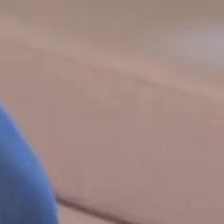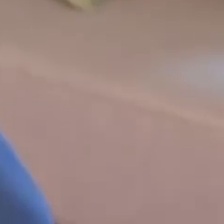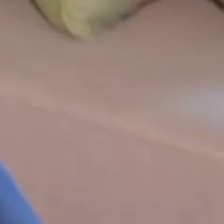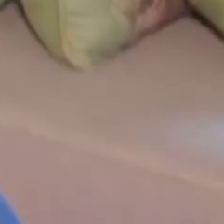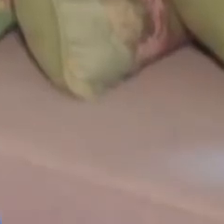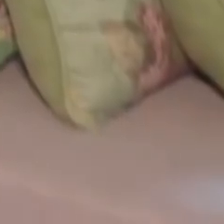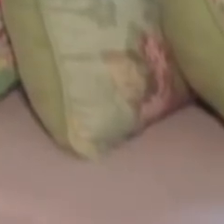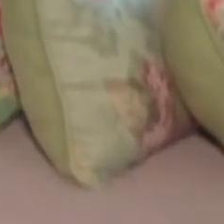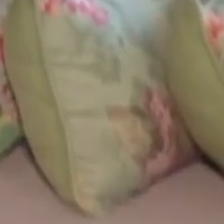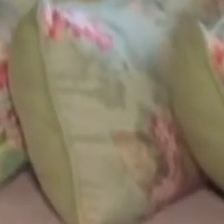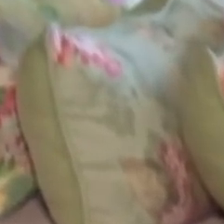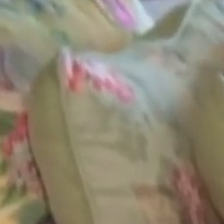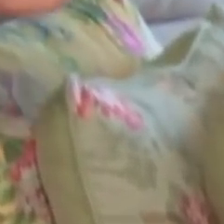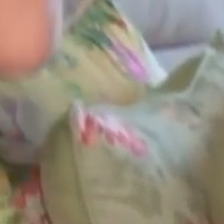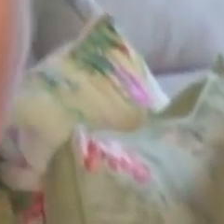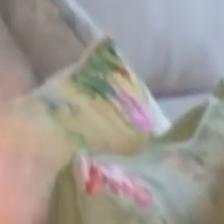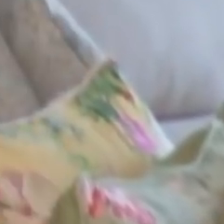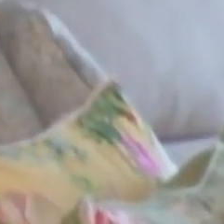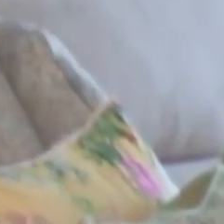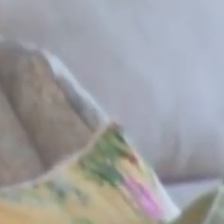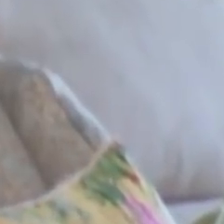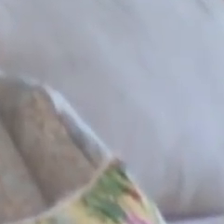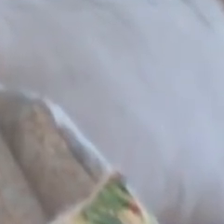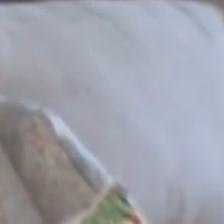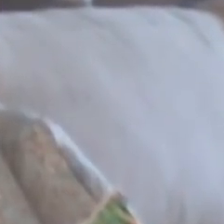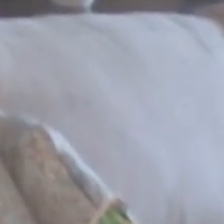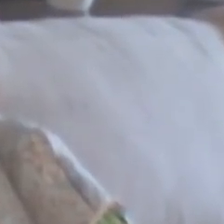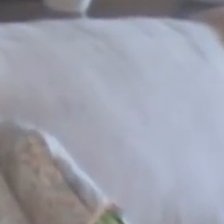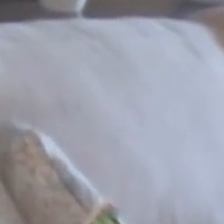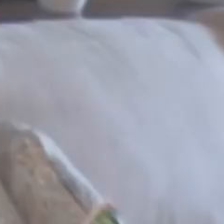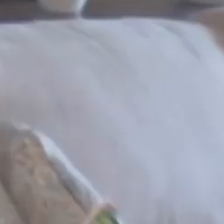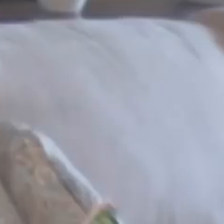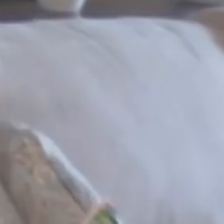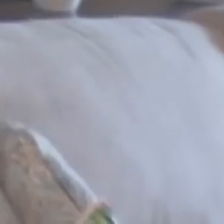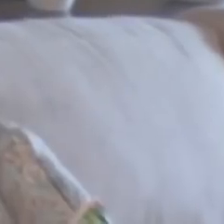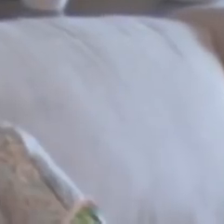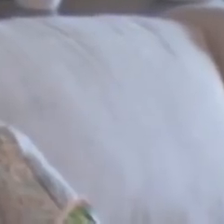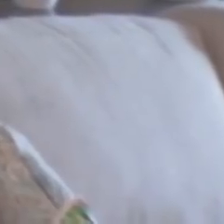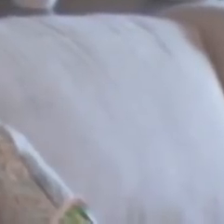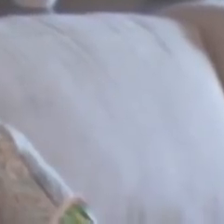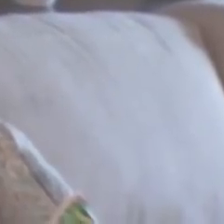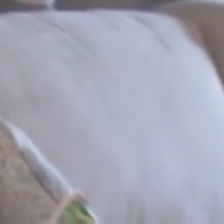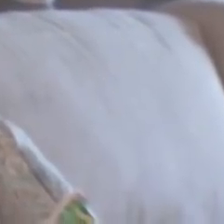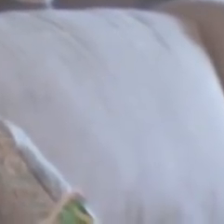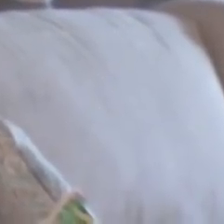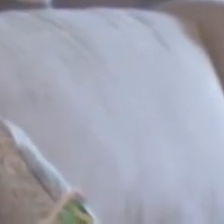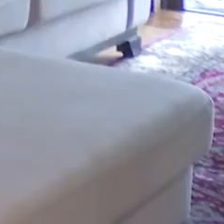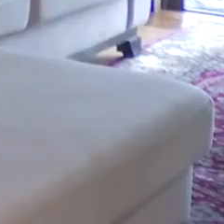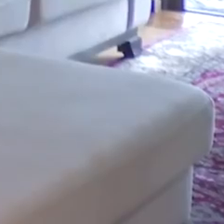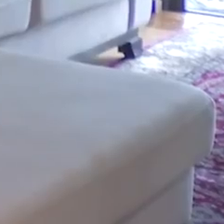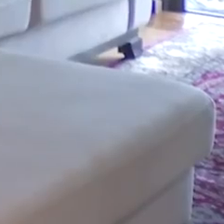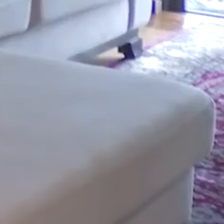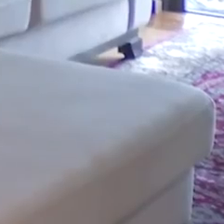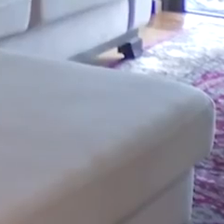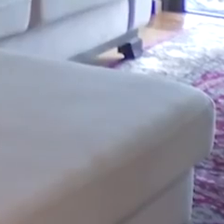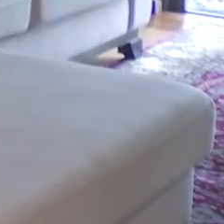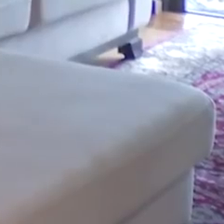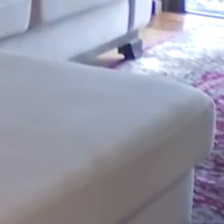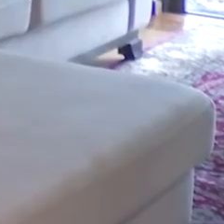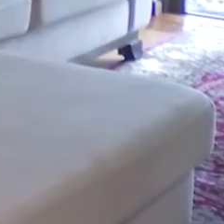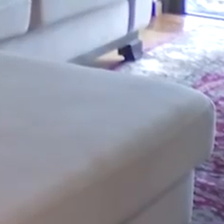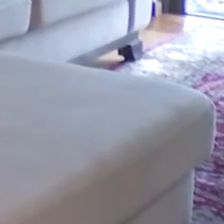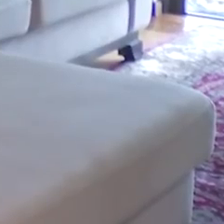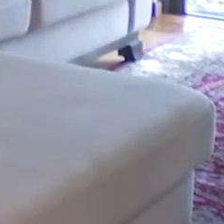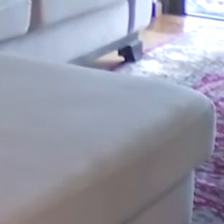violência. Para Paulo Saldiva, médico professor da USP, as desigualdades tornam as pessoas invisíveis, principalmente